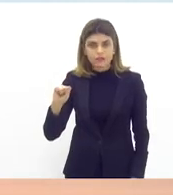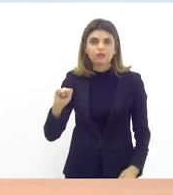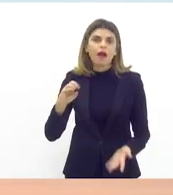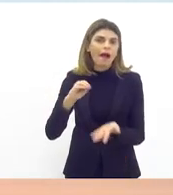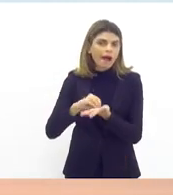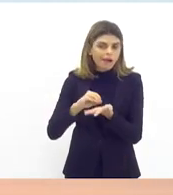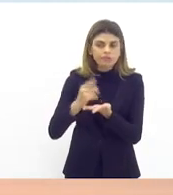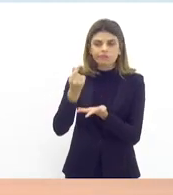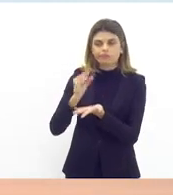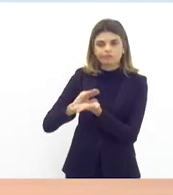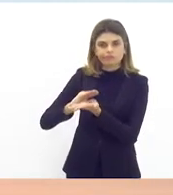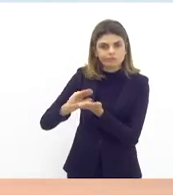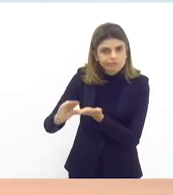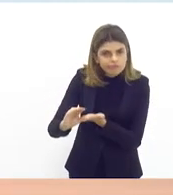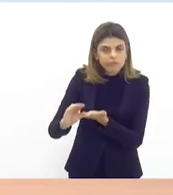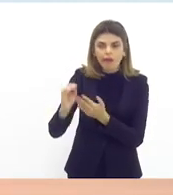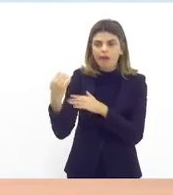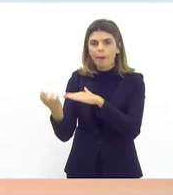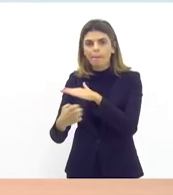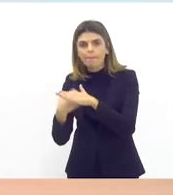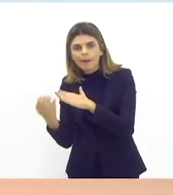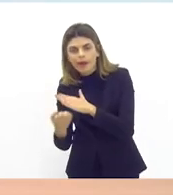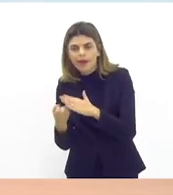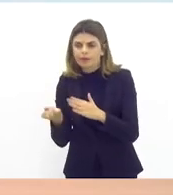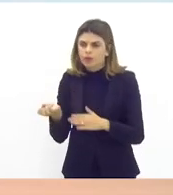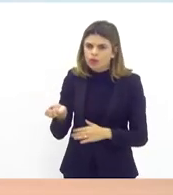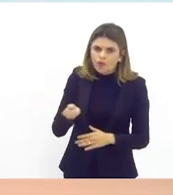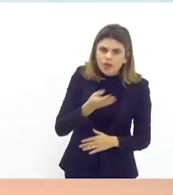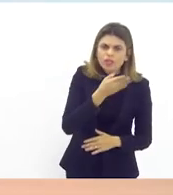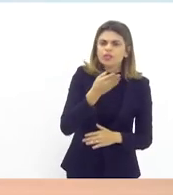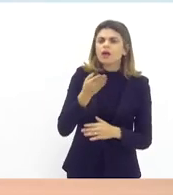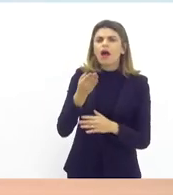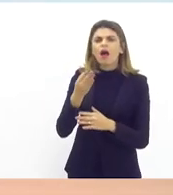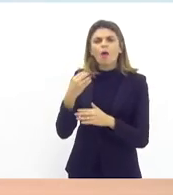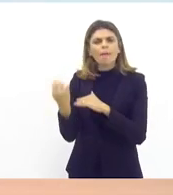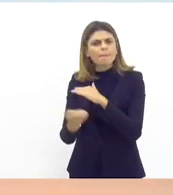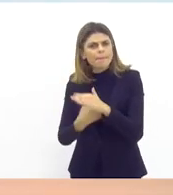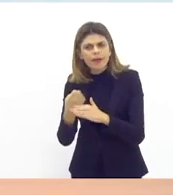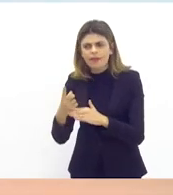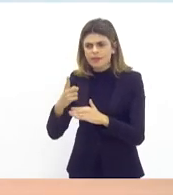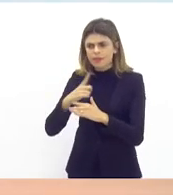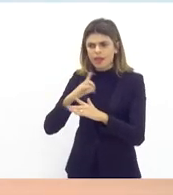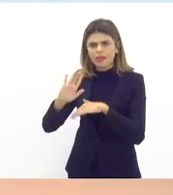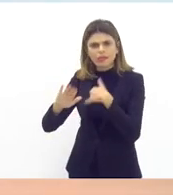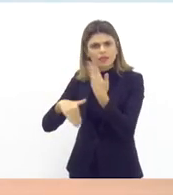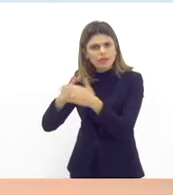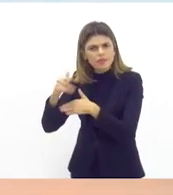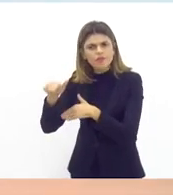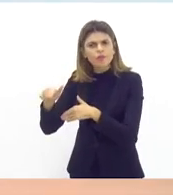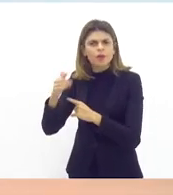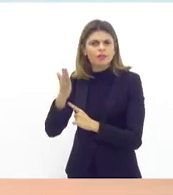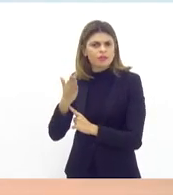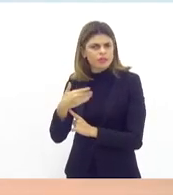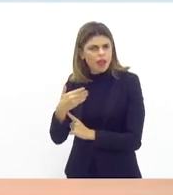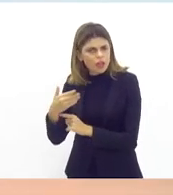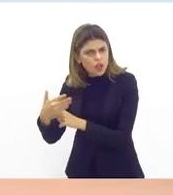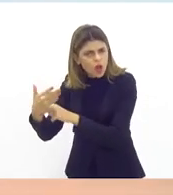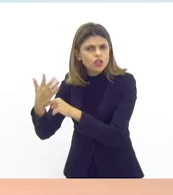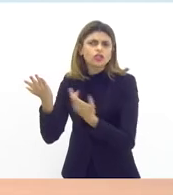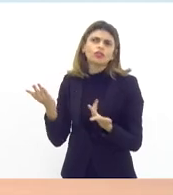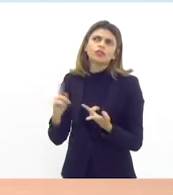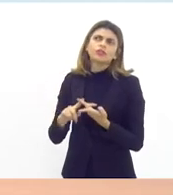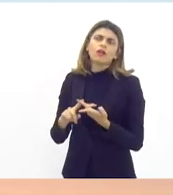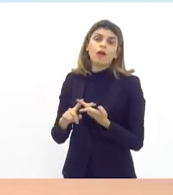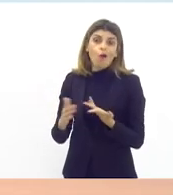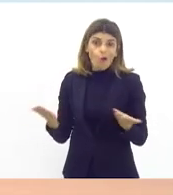poder investidos, sim, em subvenção a empresas, em inovação, desenvolvimento de tecnologia. Mas o que acontece hoje? Hoje,